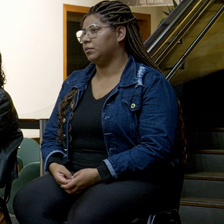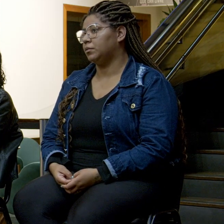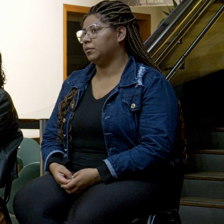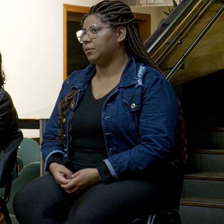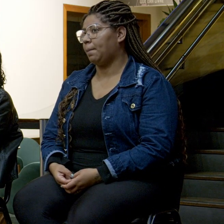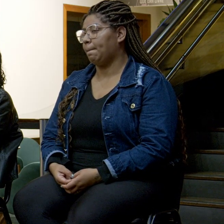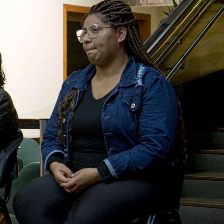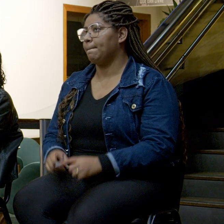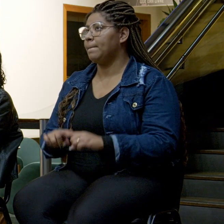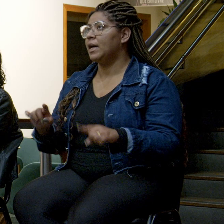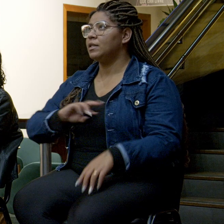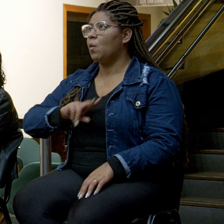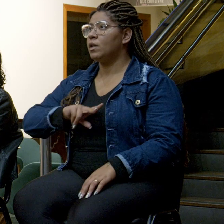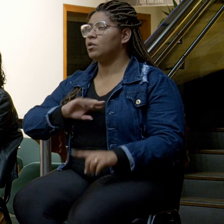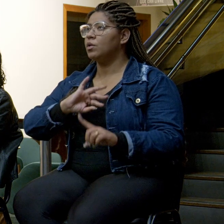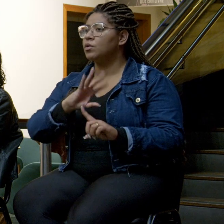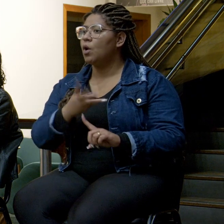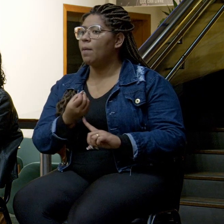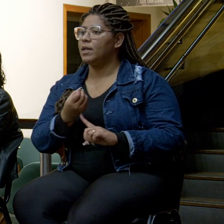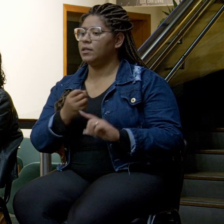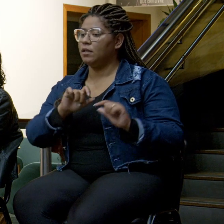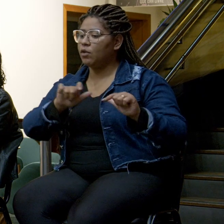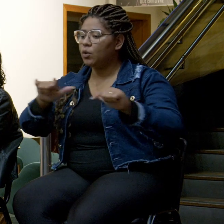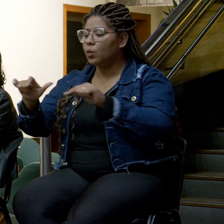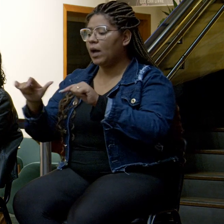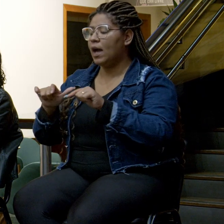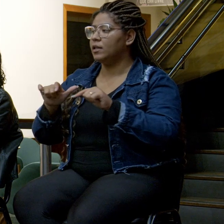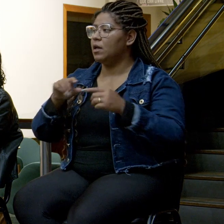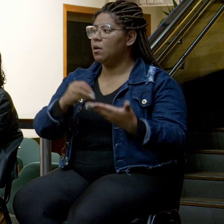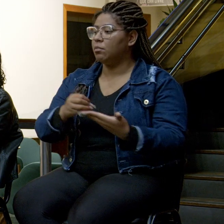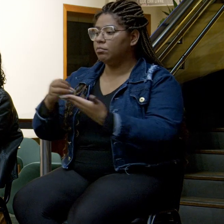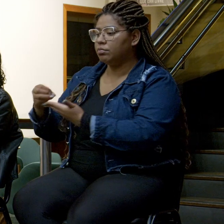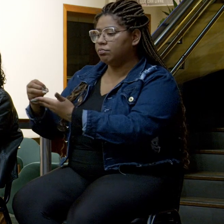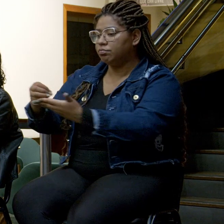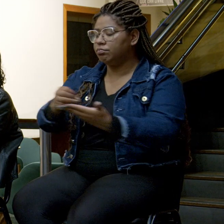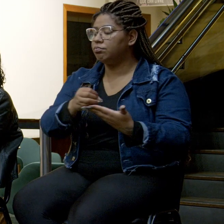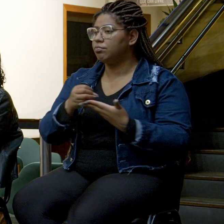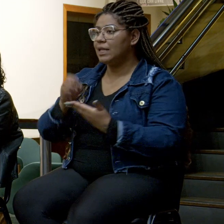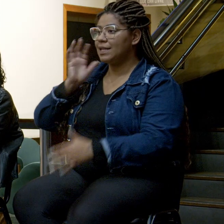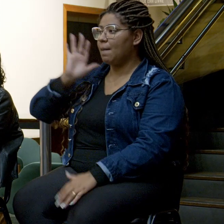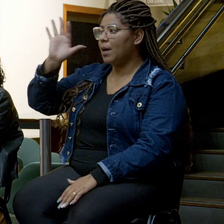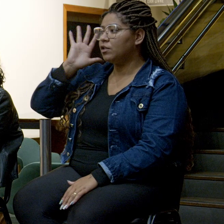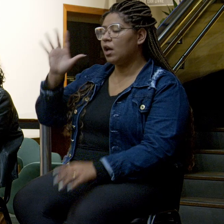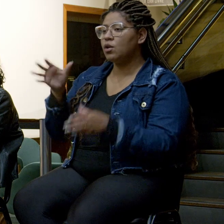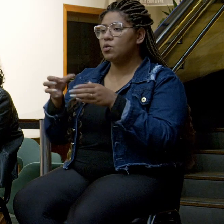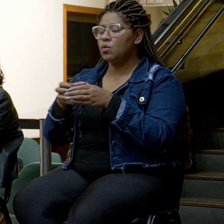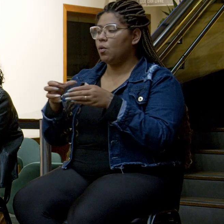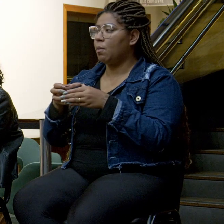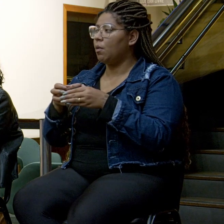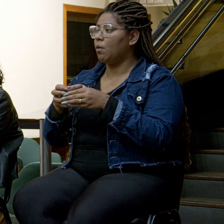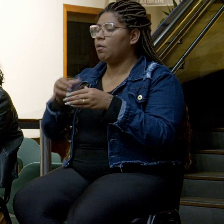as obras mais consagradas que circularam até hoje e que constituem esse imaginário coletivo em relação